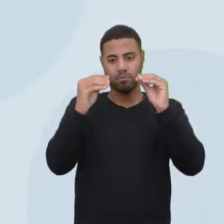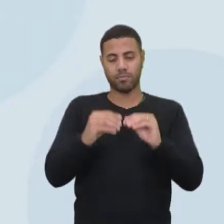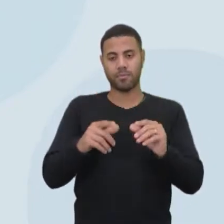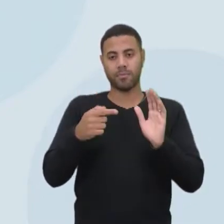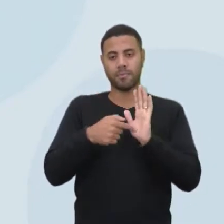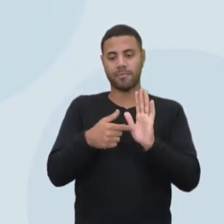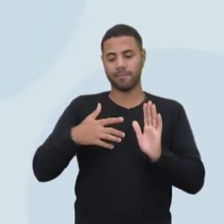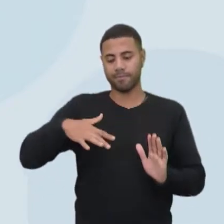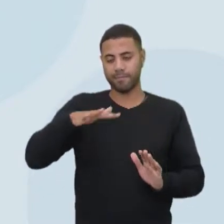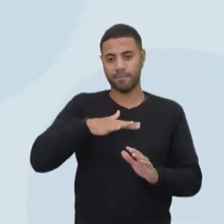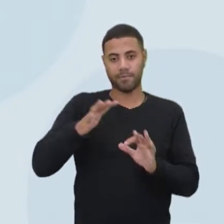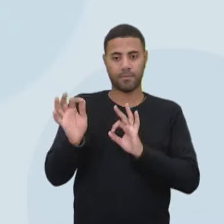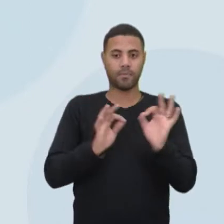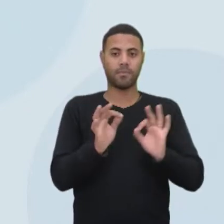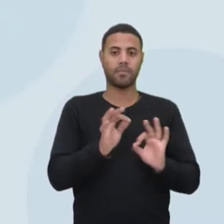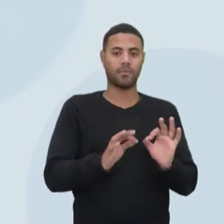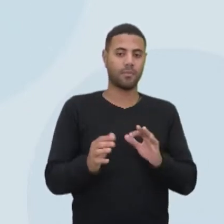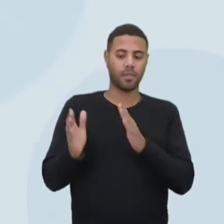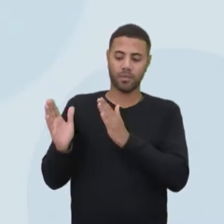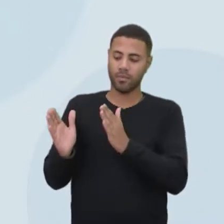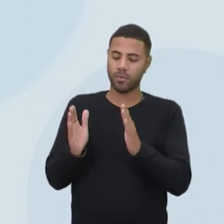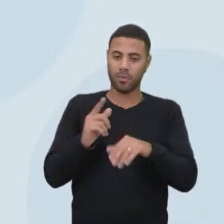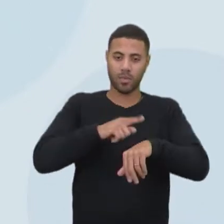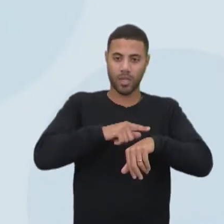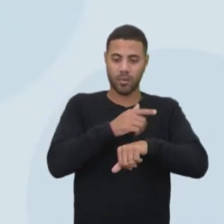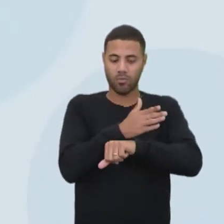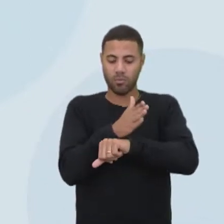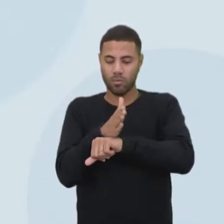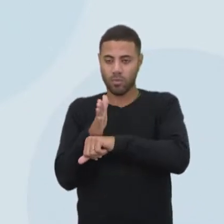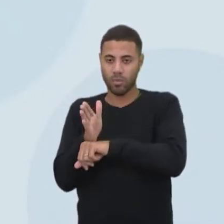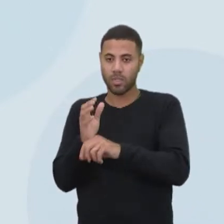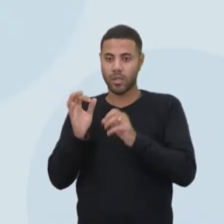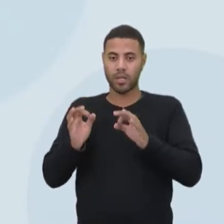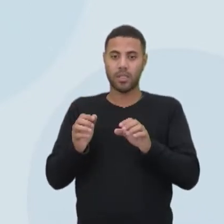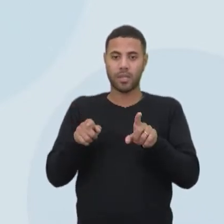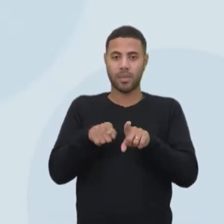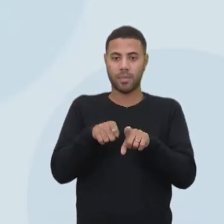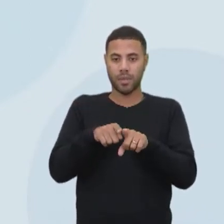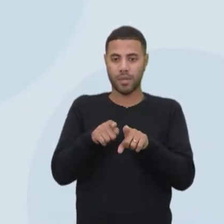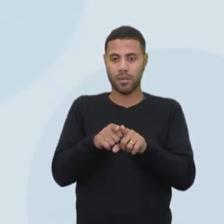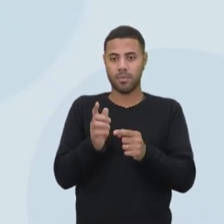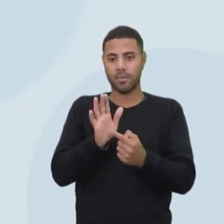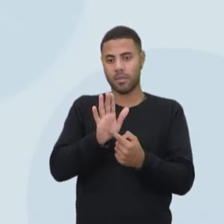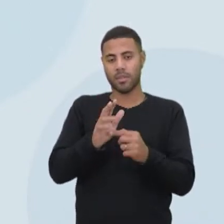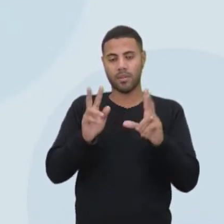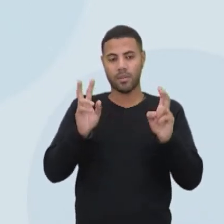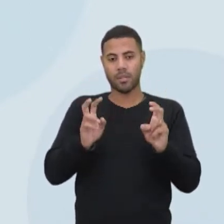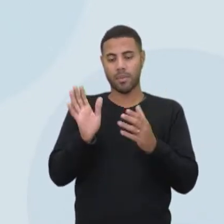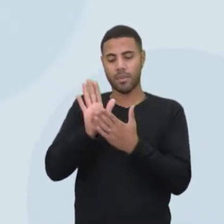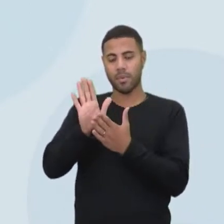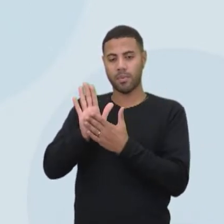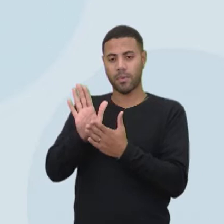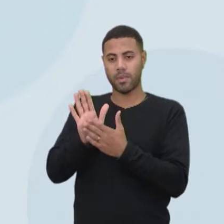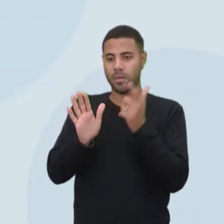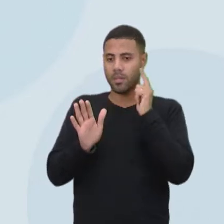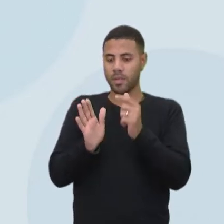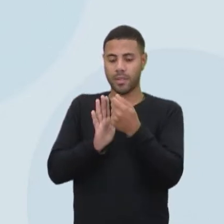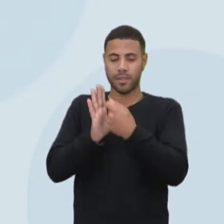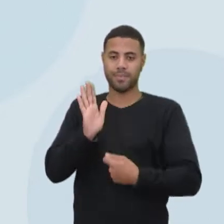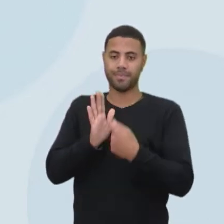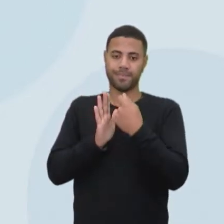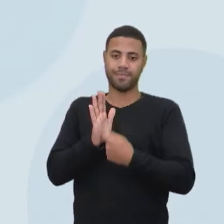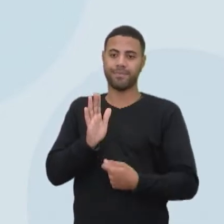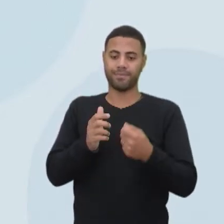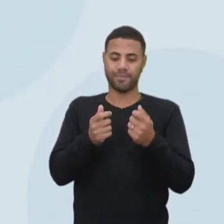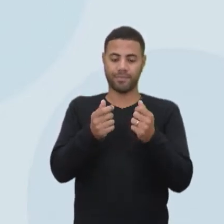em geral, organizados de forma cronológica inversa, tendo como foco a temática proposta do blog, podendo ser escritos